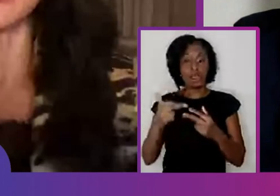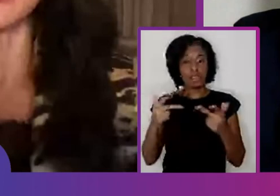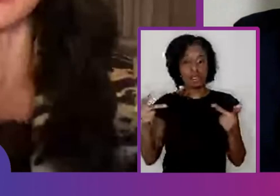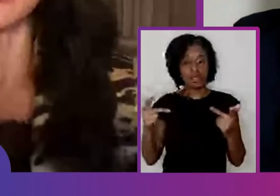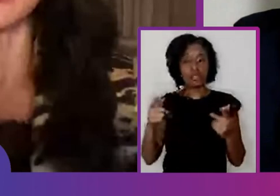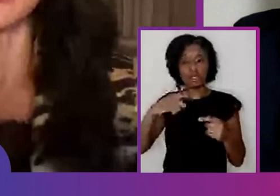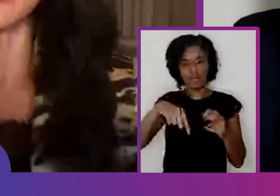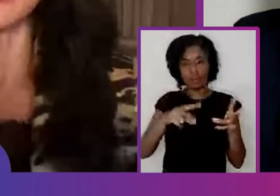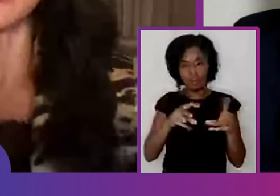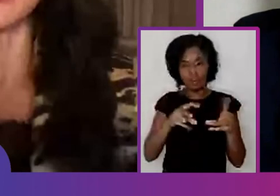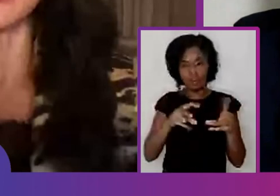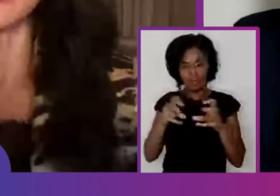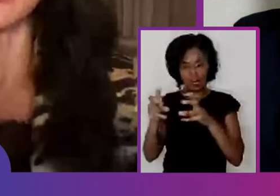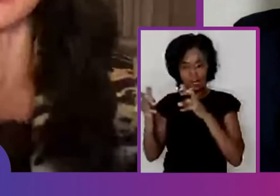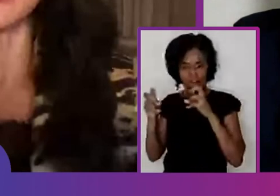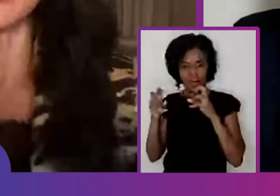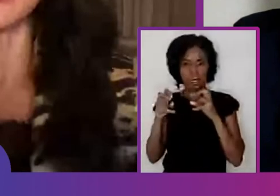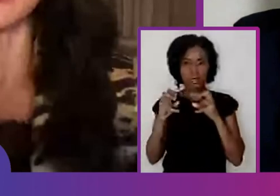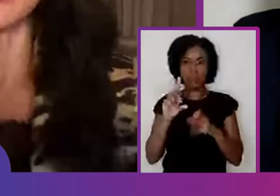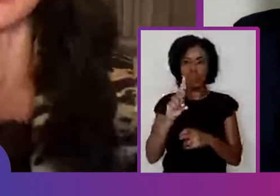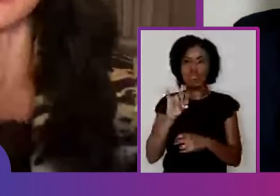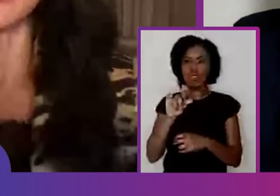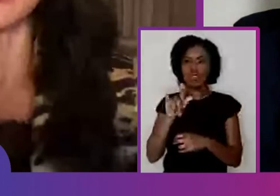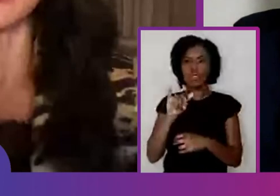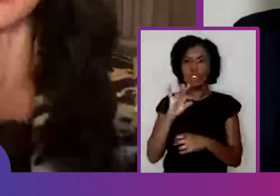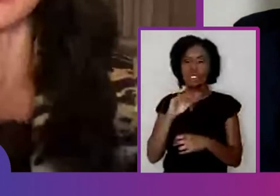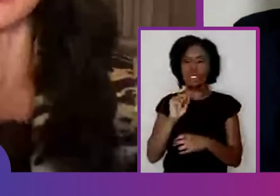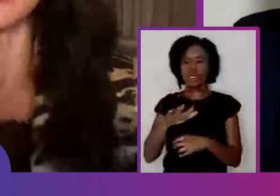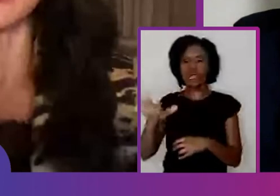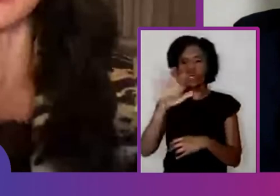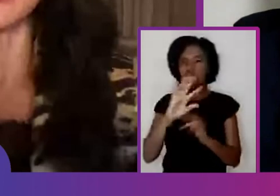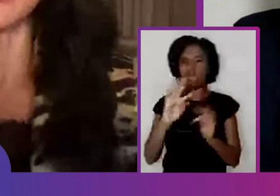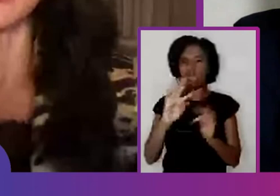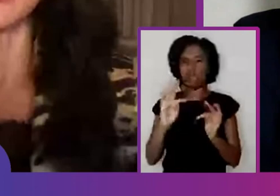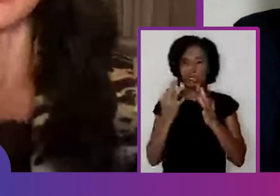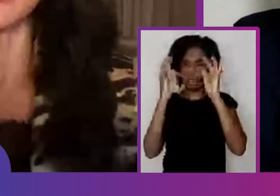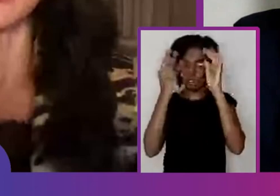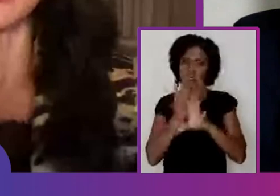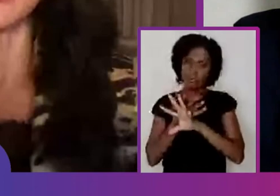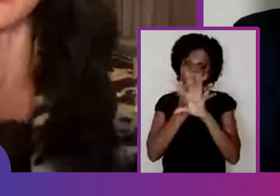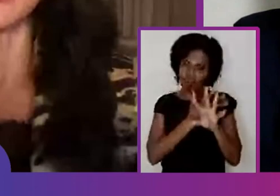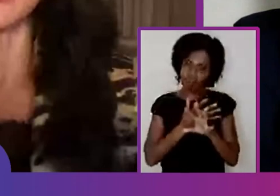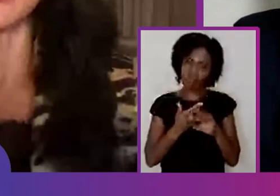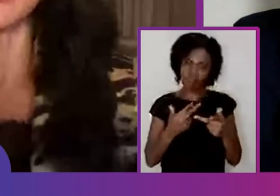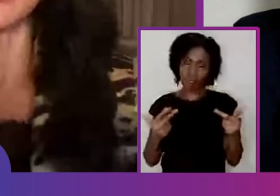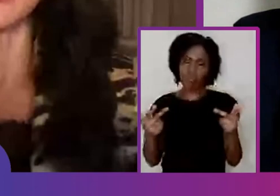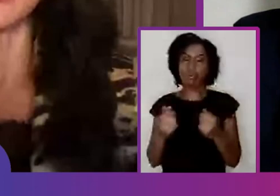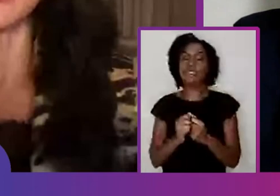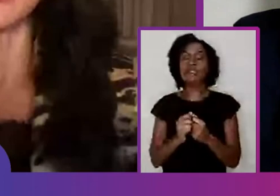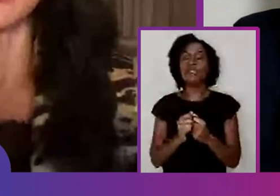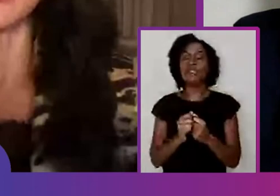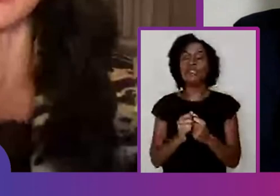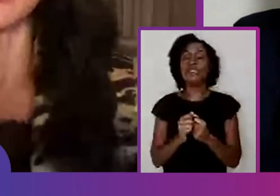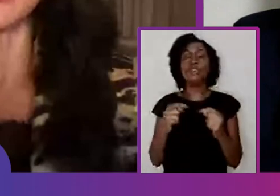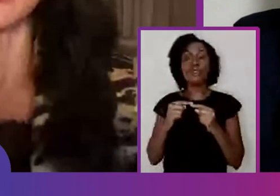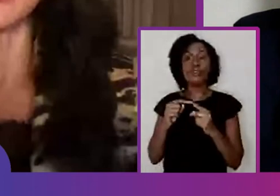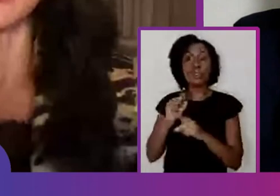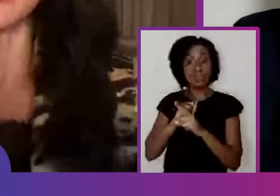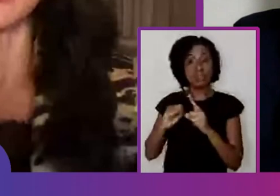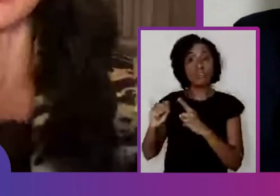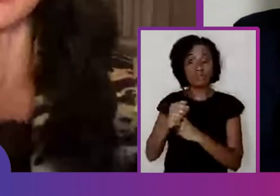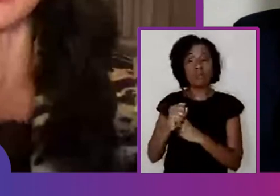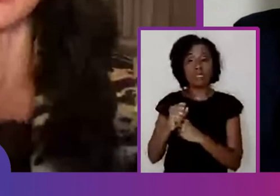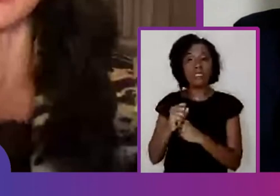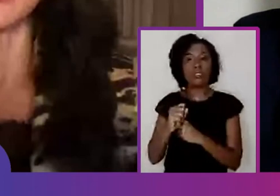digital, mas obviamente isso está reverberando uma coisa que está acontecendo na sociedade e que eu acho que tem muito a ver com a sua área